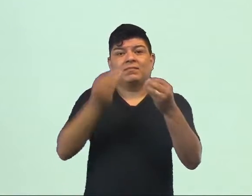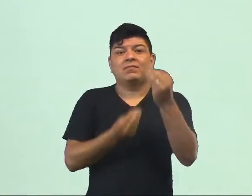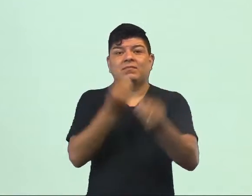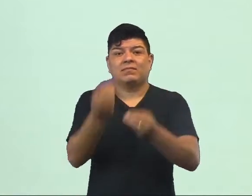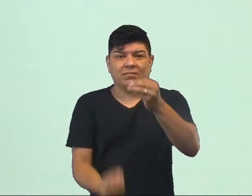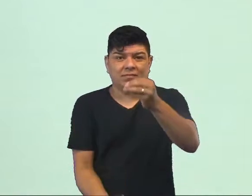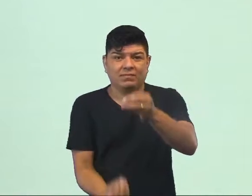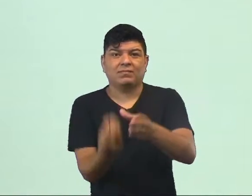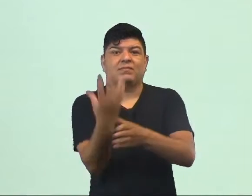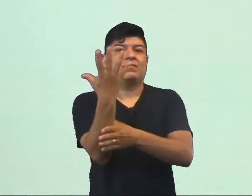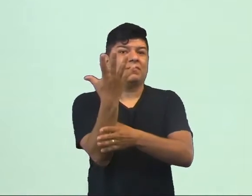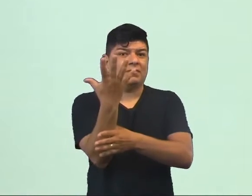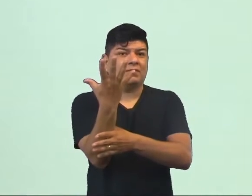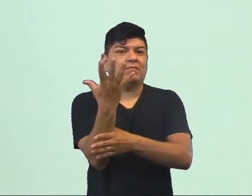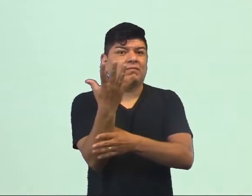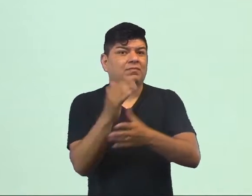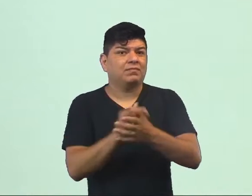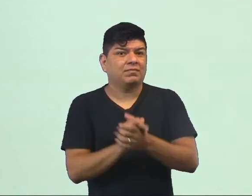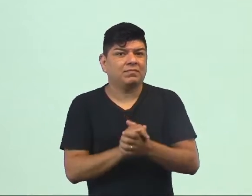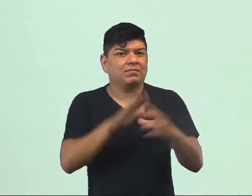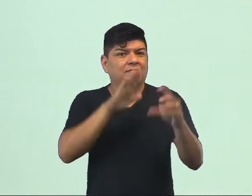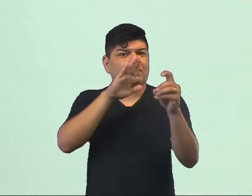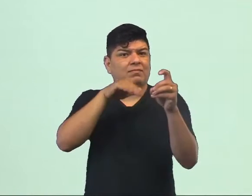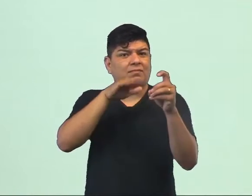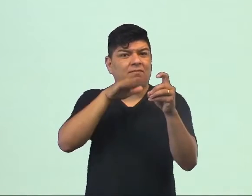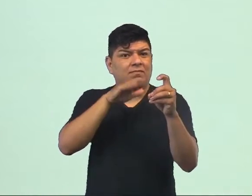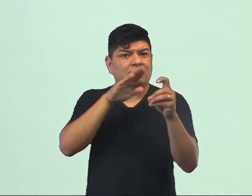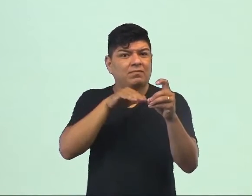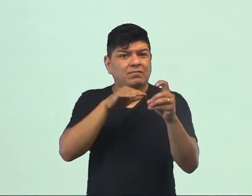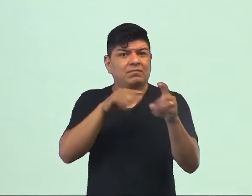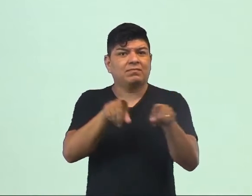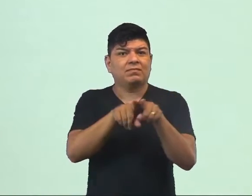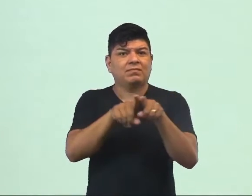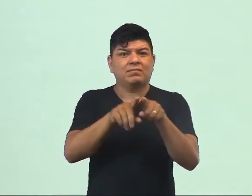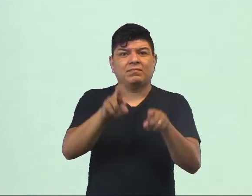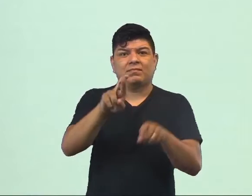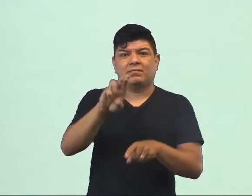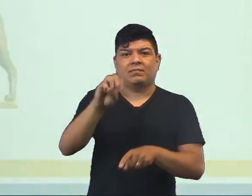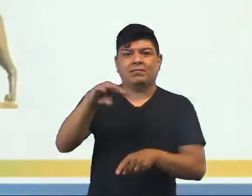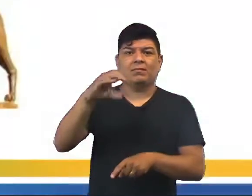formada, que é sobre o mito de Rômulo e Remo,